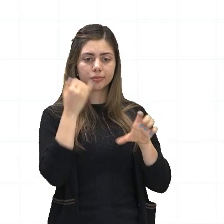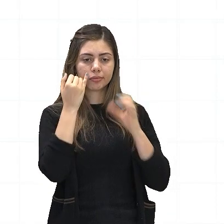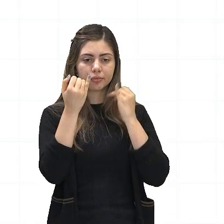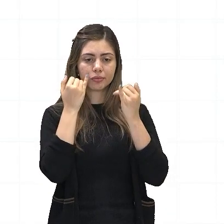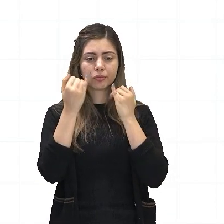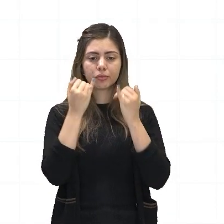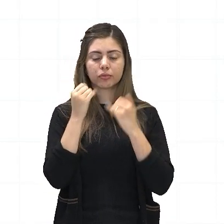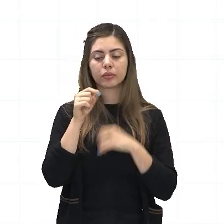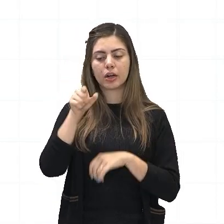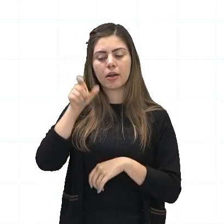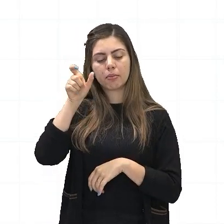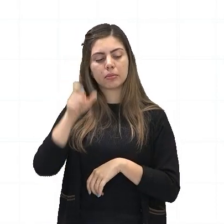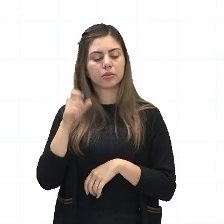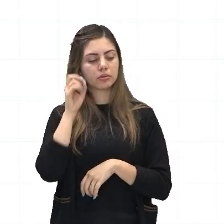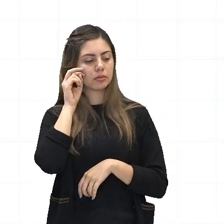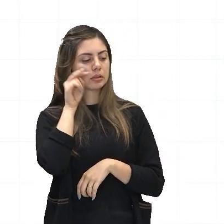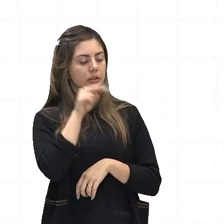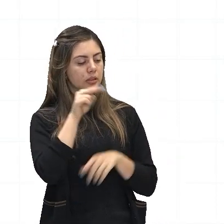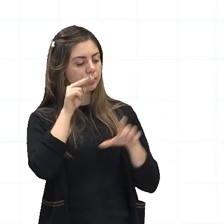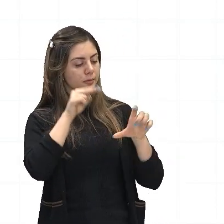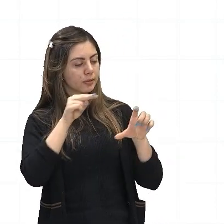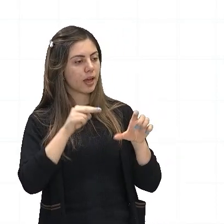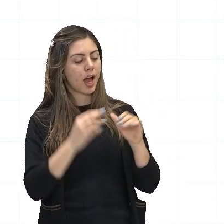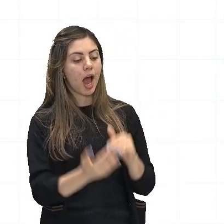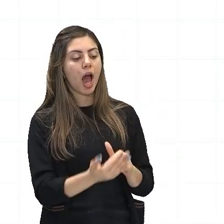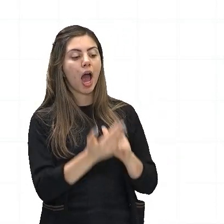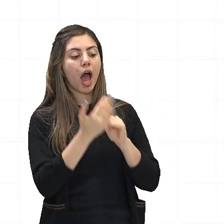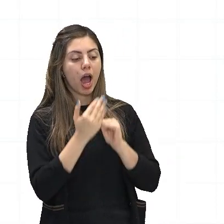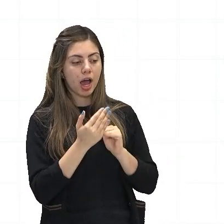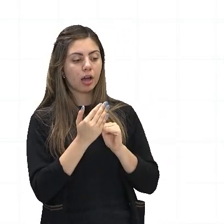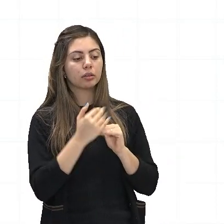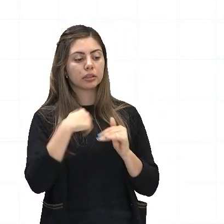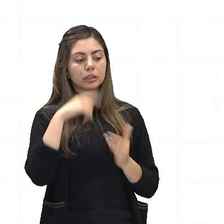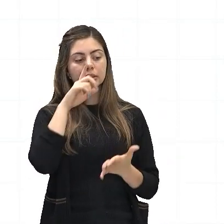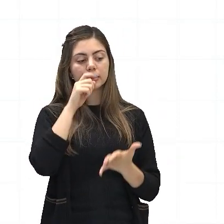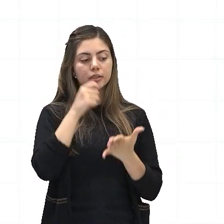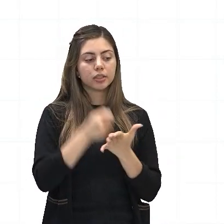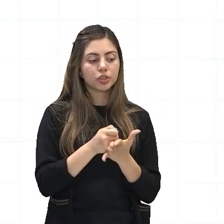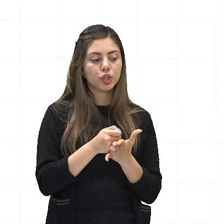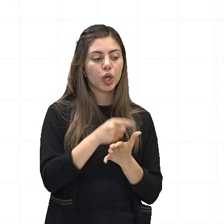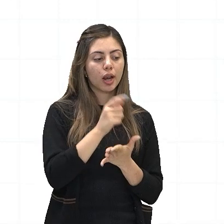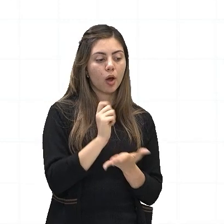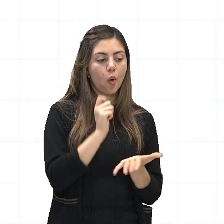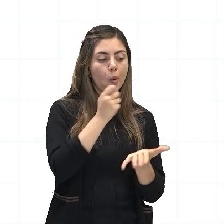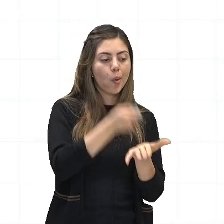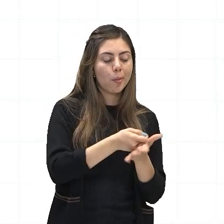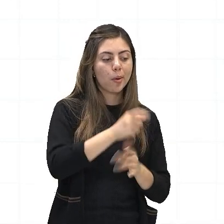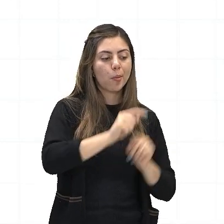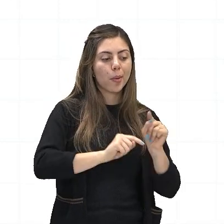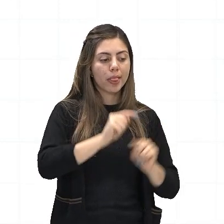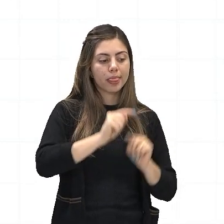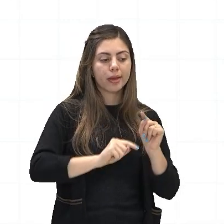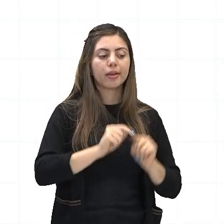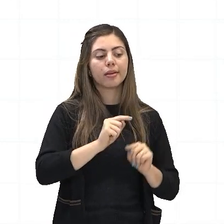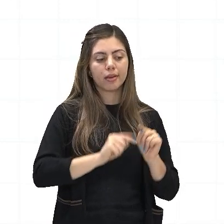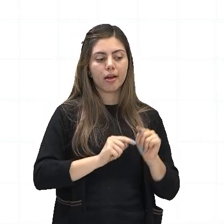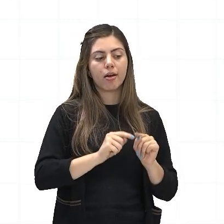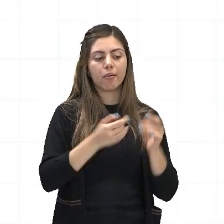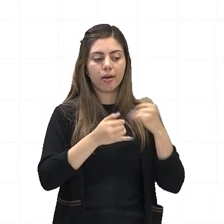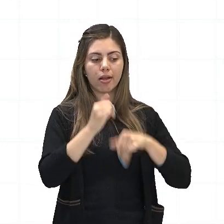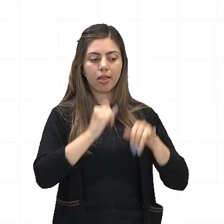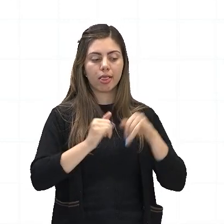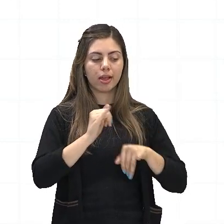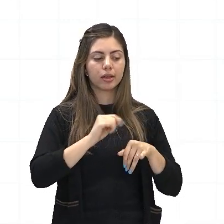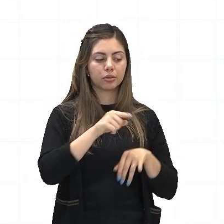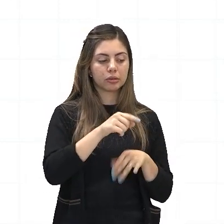bem interpretadas, podem ajudar o consumidor na hora da compra de um equipamento mais eficiente no consumo de